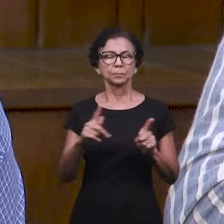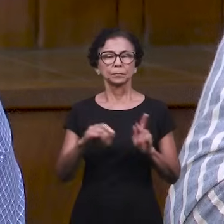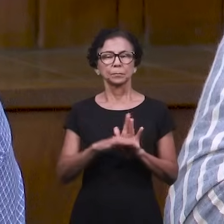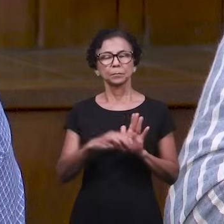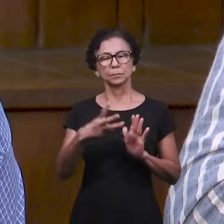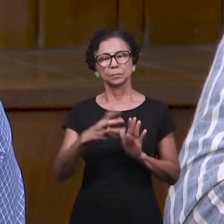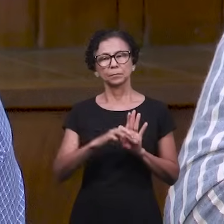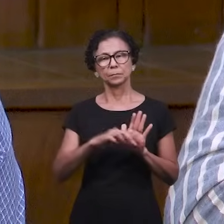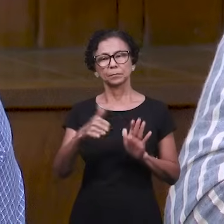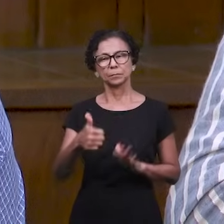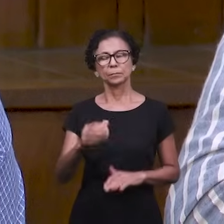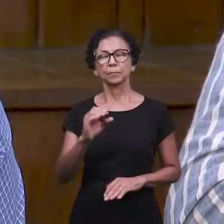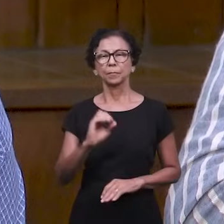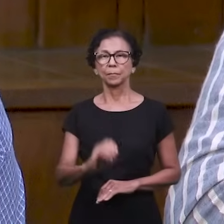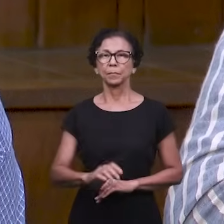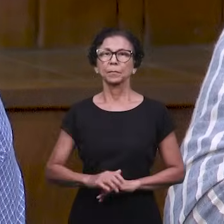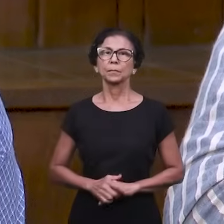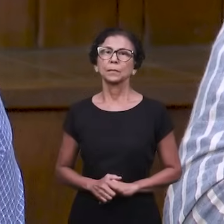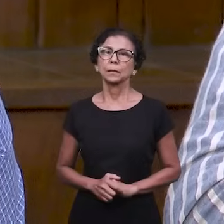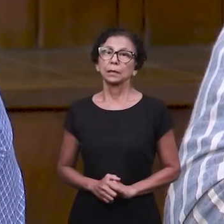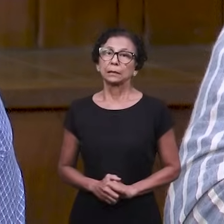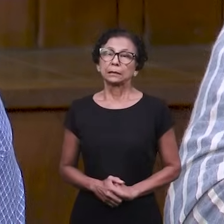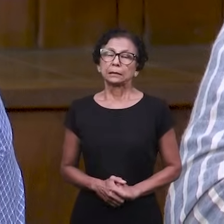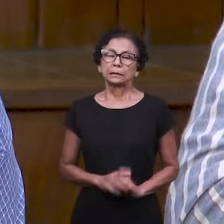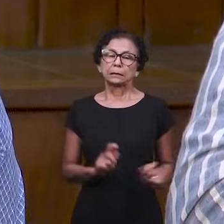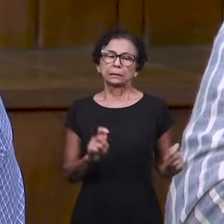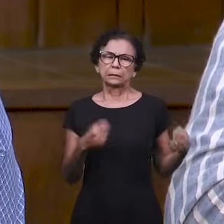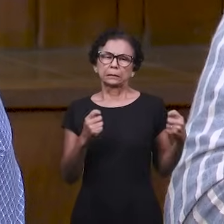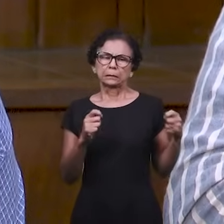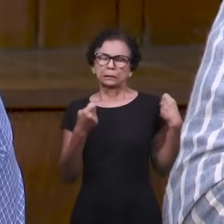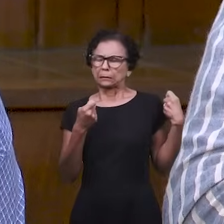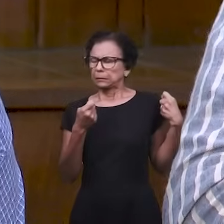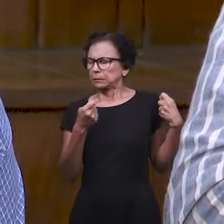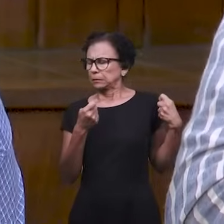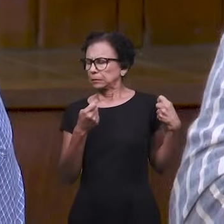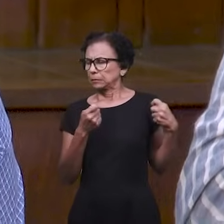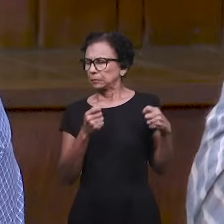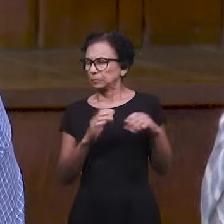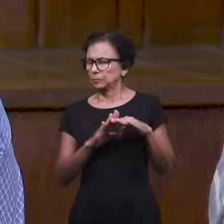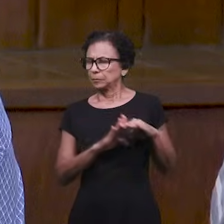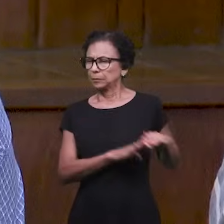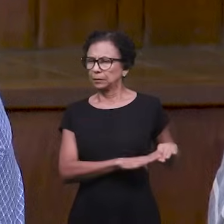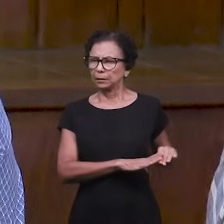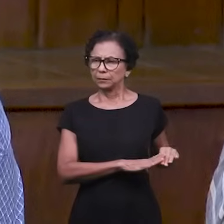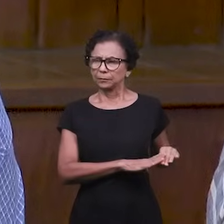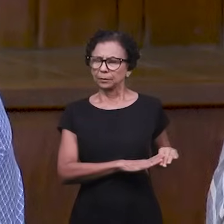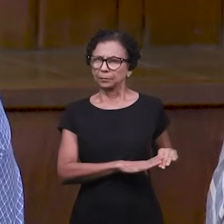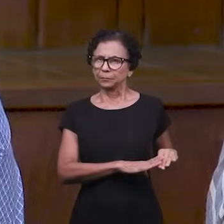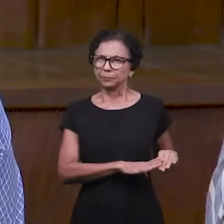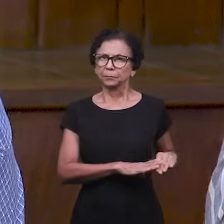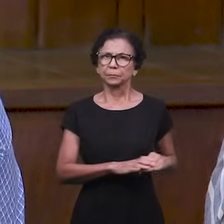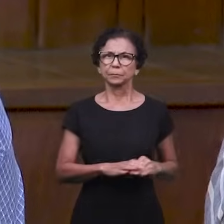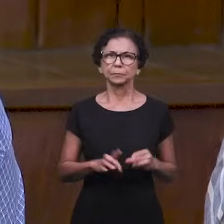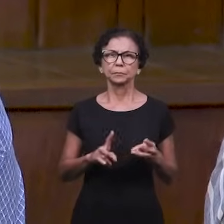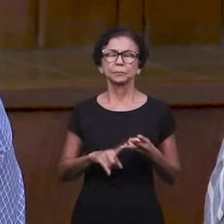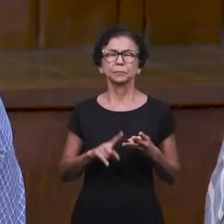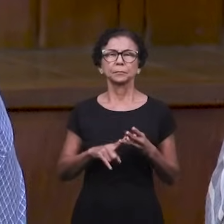3:10: guardarei da hora da tentação. A hora da tentação é a hora da provação que vai vir sobre o mundo. E o terceiro